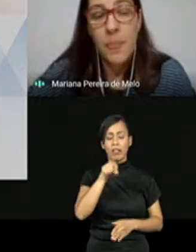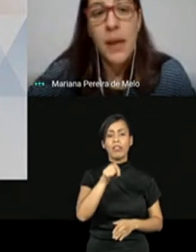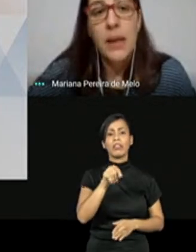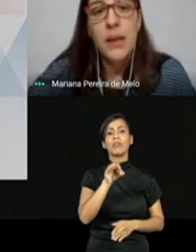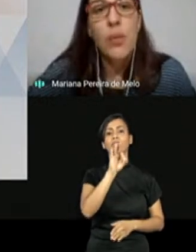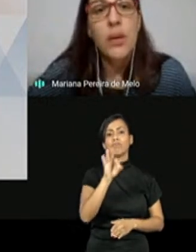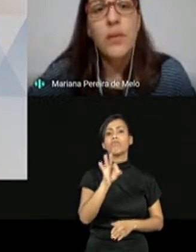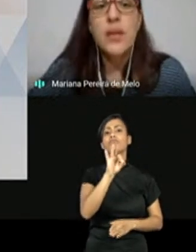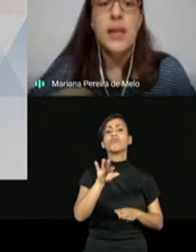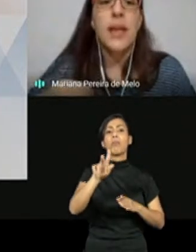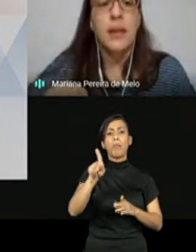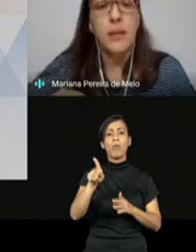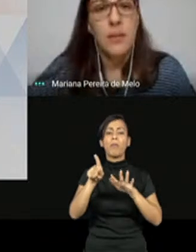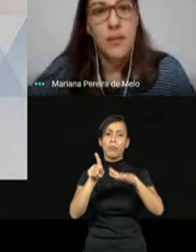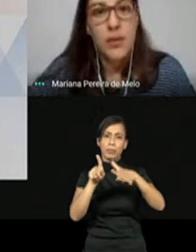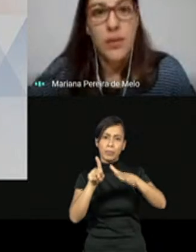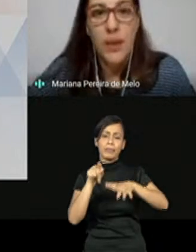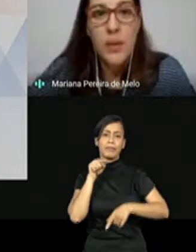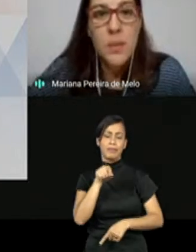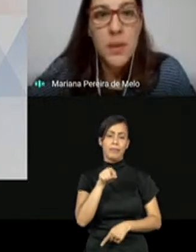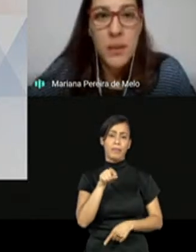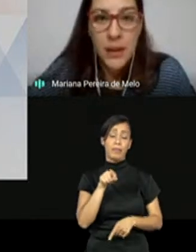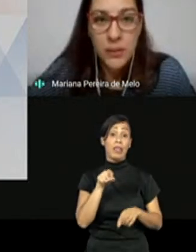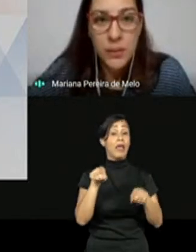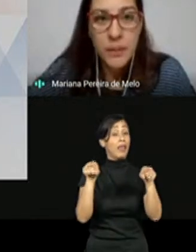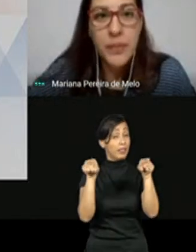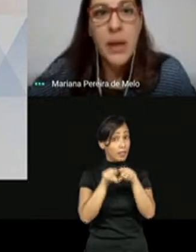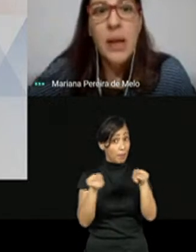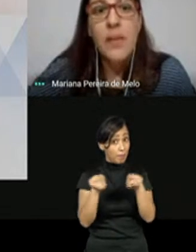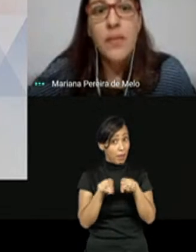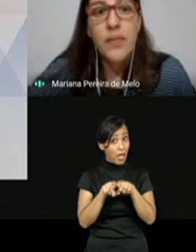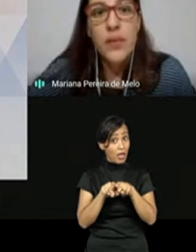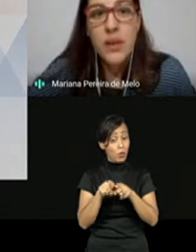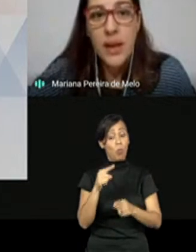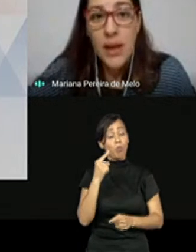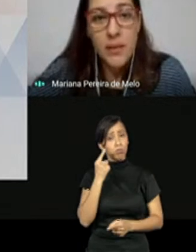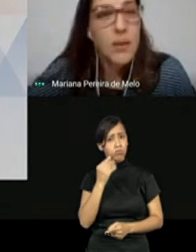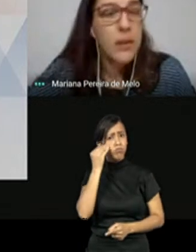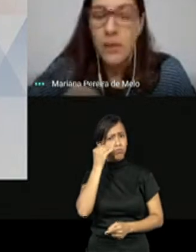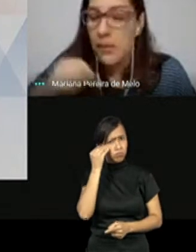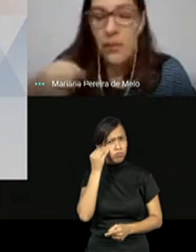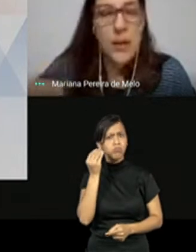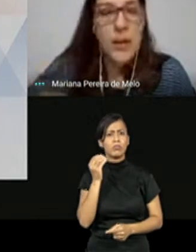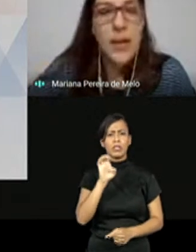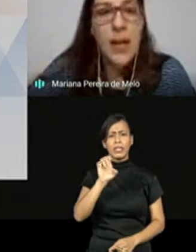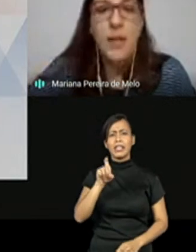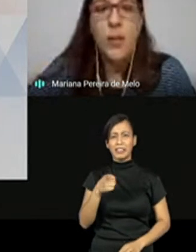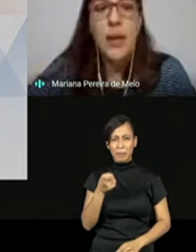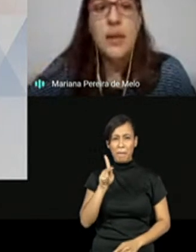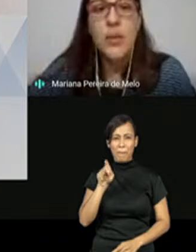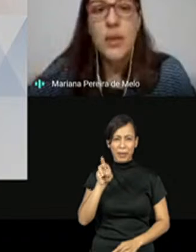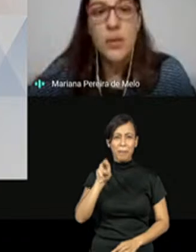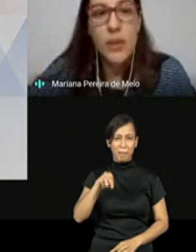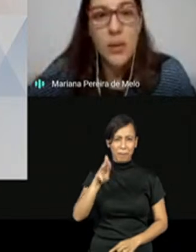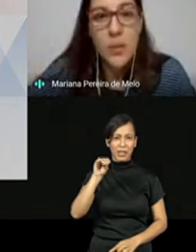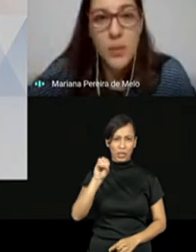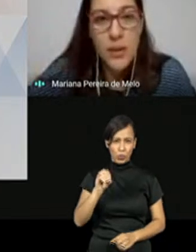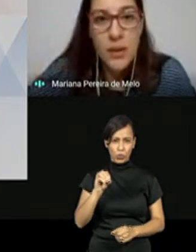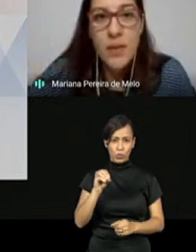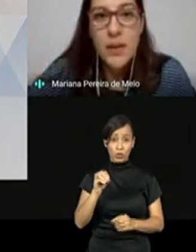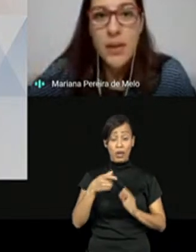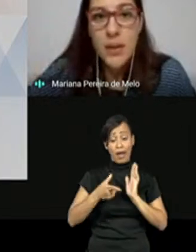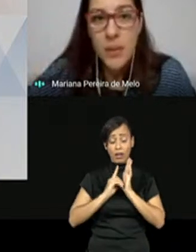tá? Então, quando você tiver um experimento, você escreve quais são os